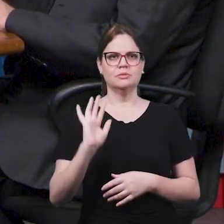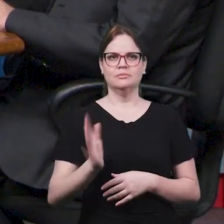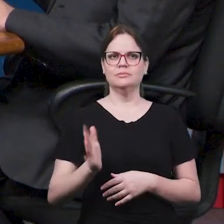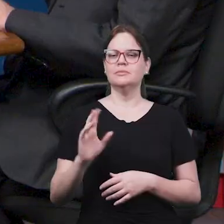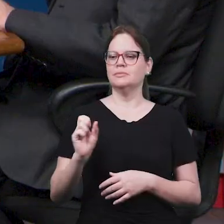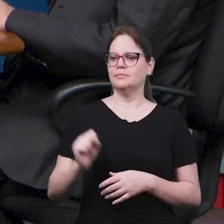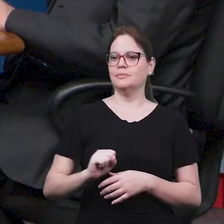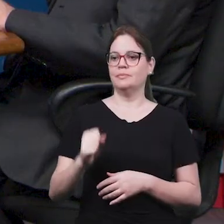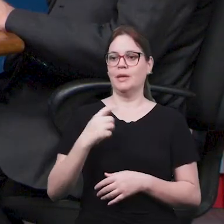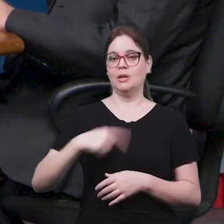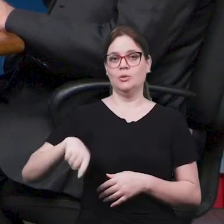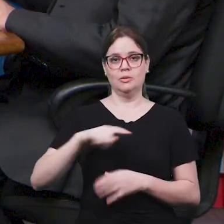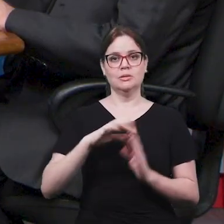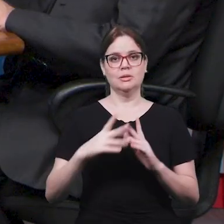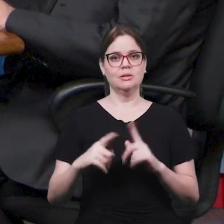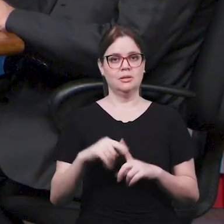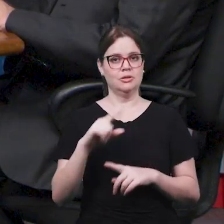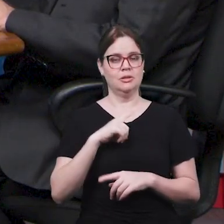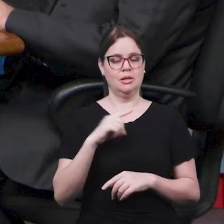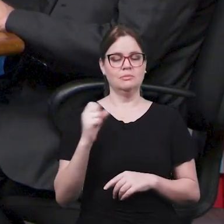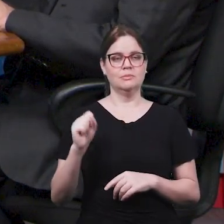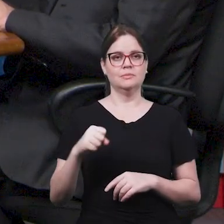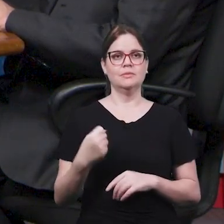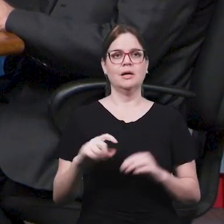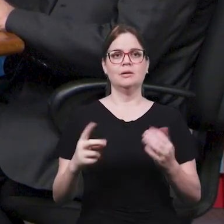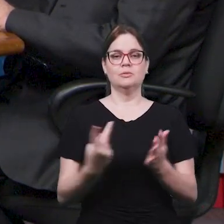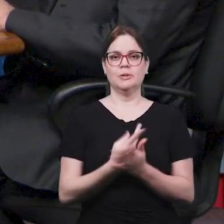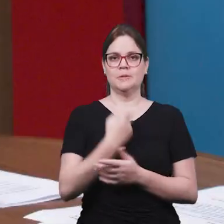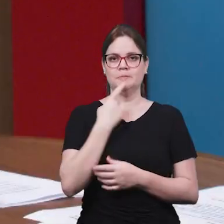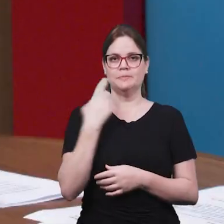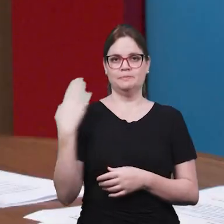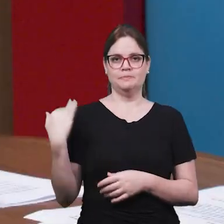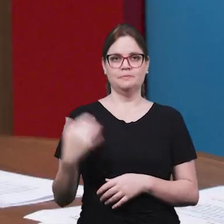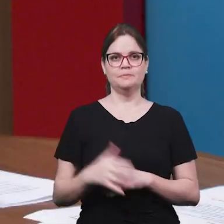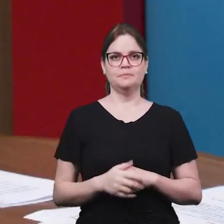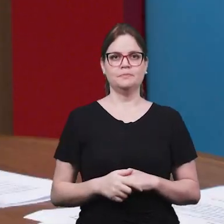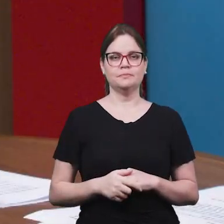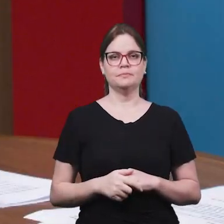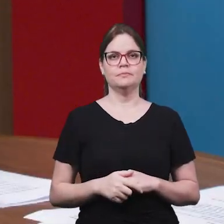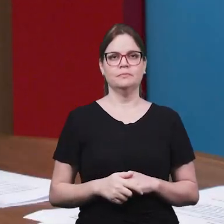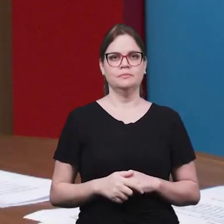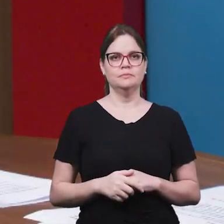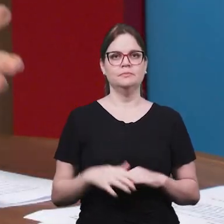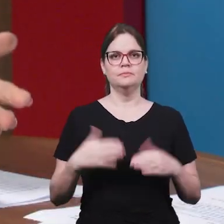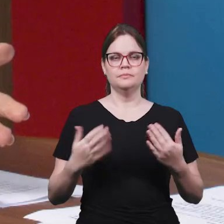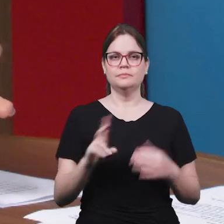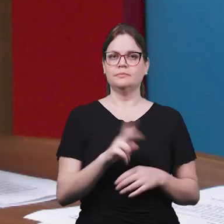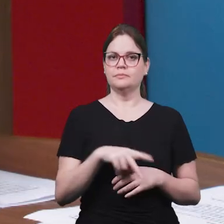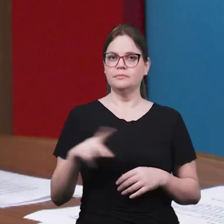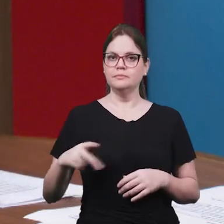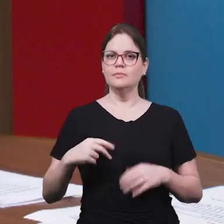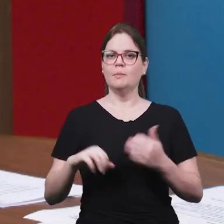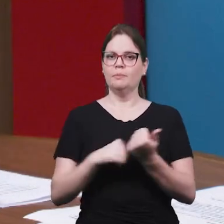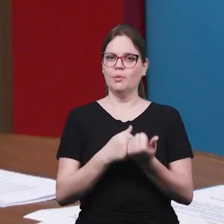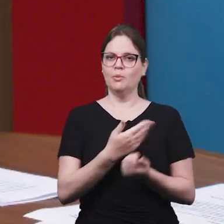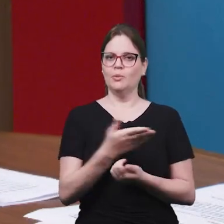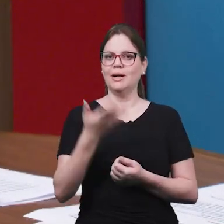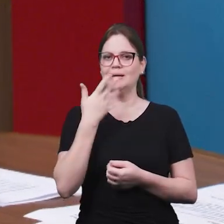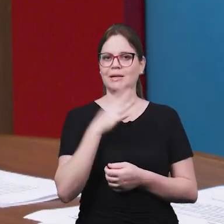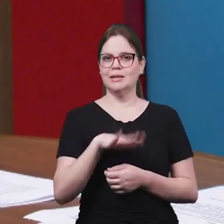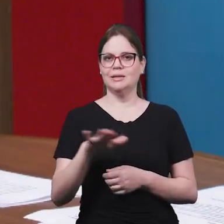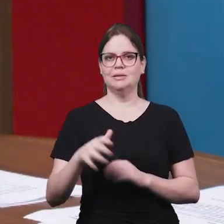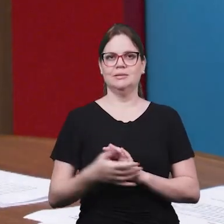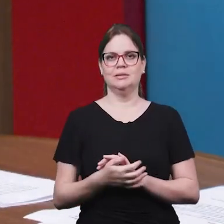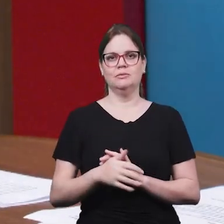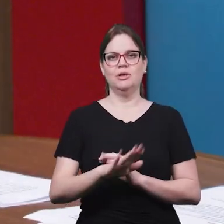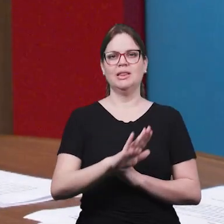temos um caso na nossa igreja, né, que aconteceu recente até, mas assim, as professoras deram todo o apoio, né,